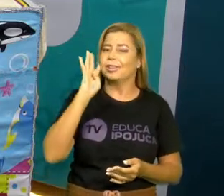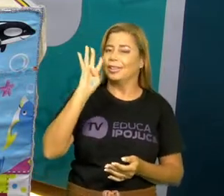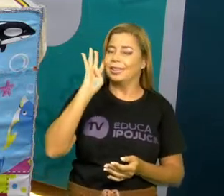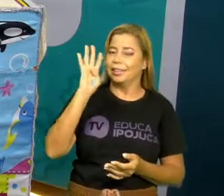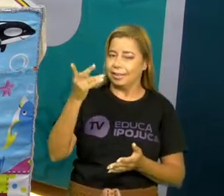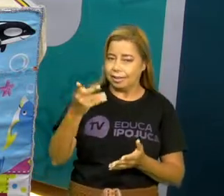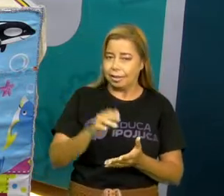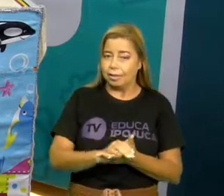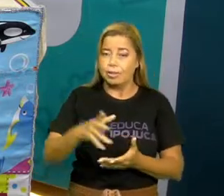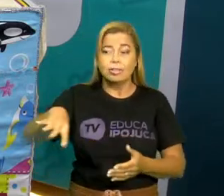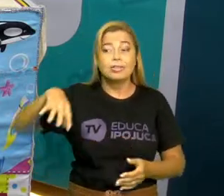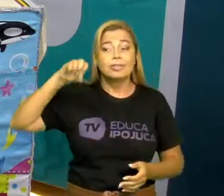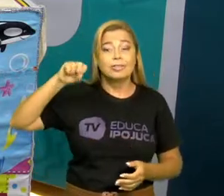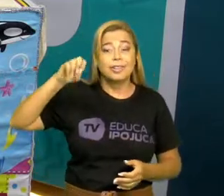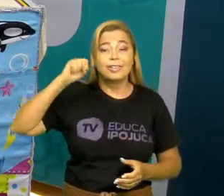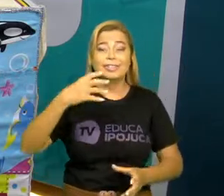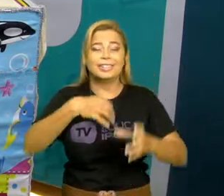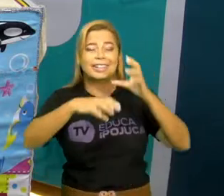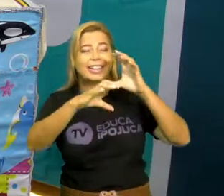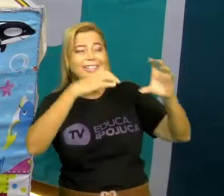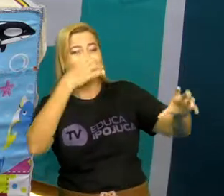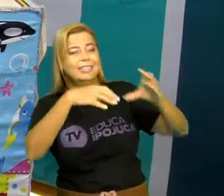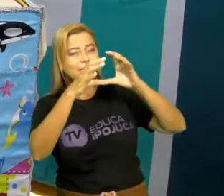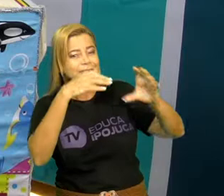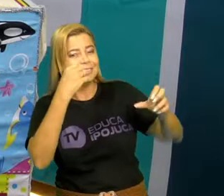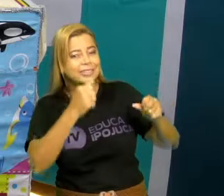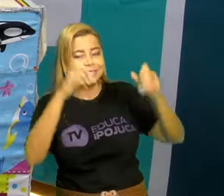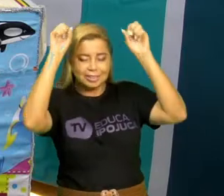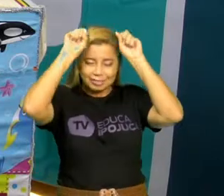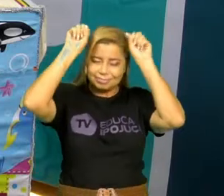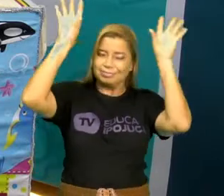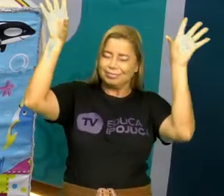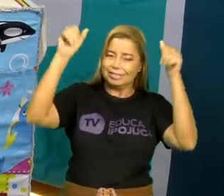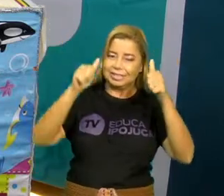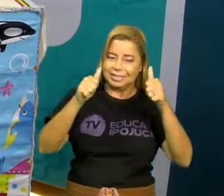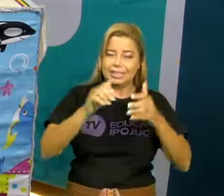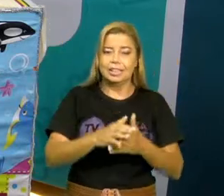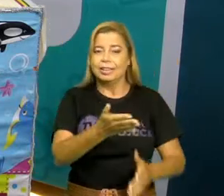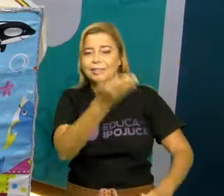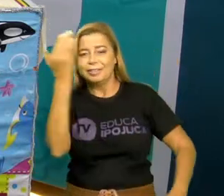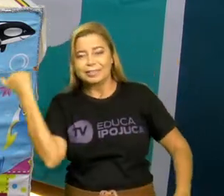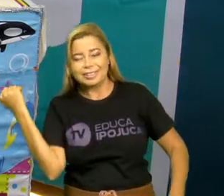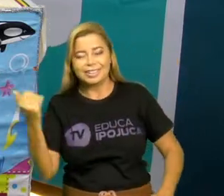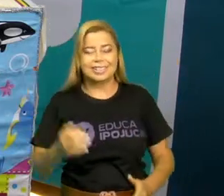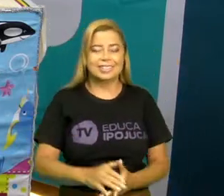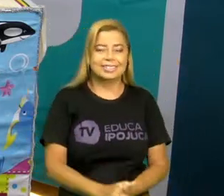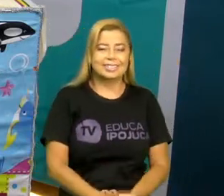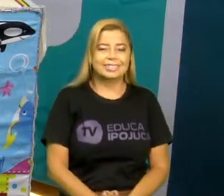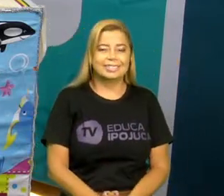hoje, nós vamos ouvir aquela música, não é isso, Leiturinha? Exatamente. Então vamos lá.